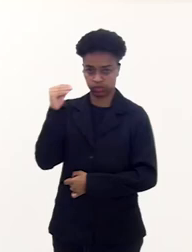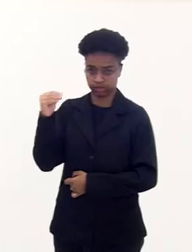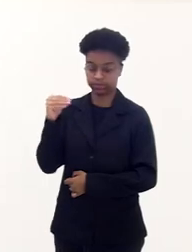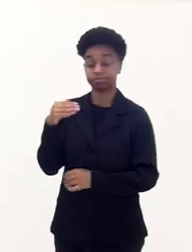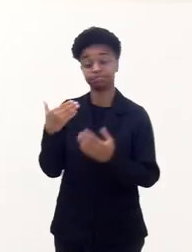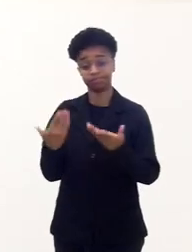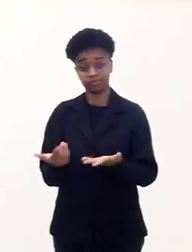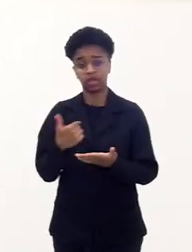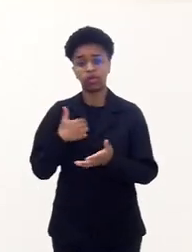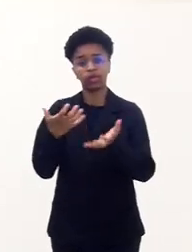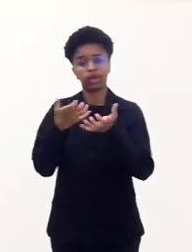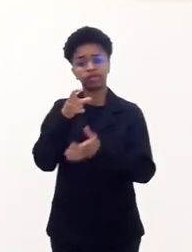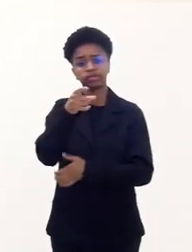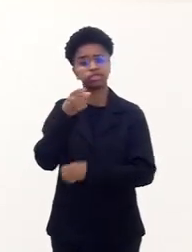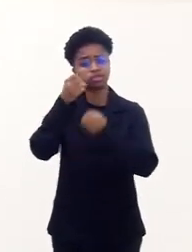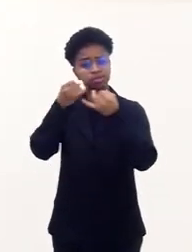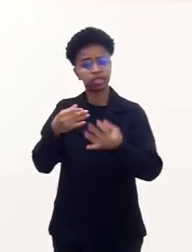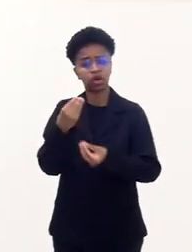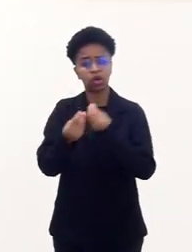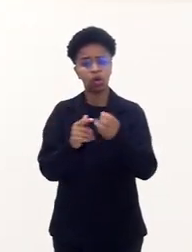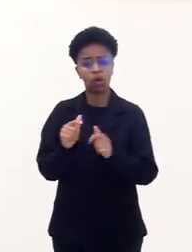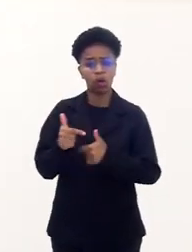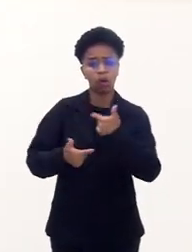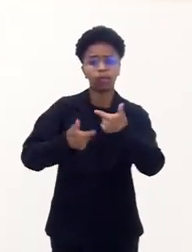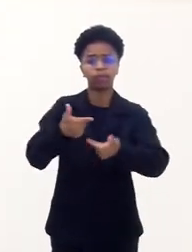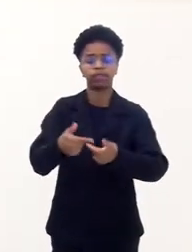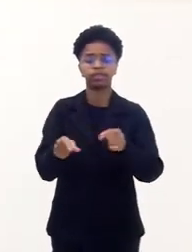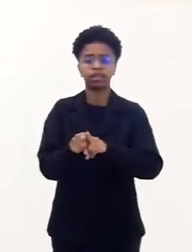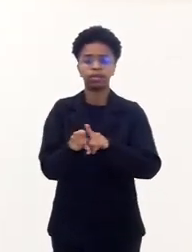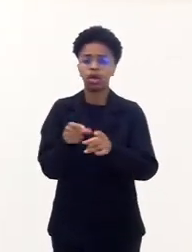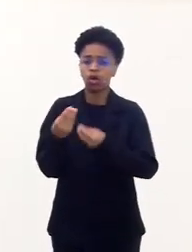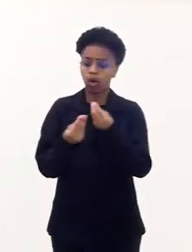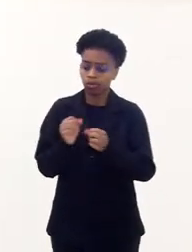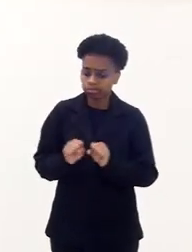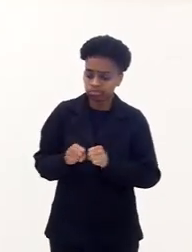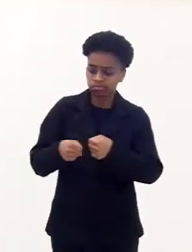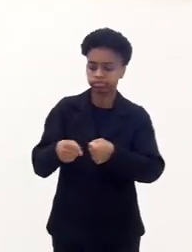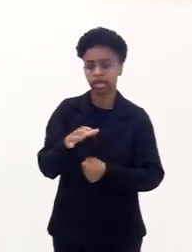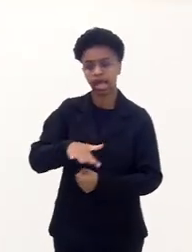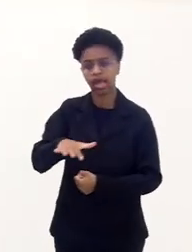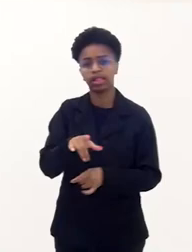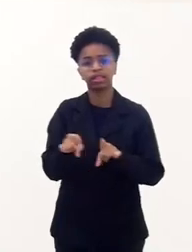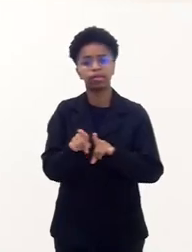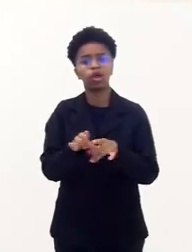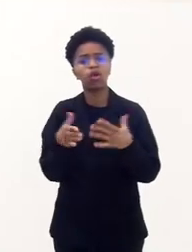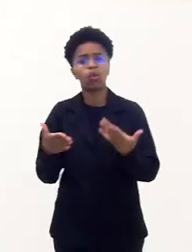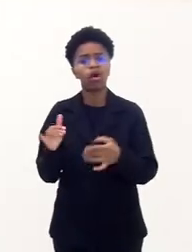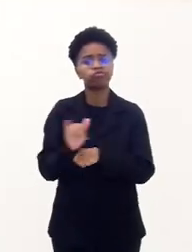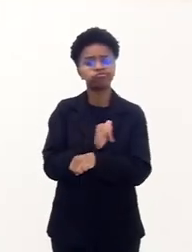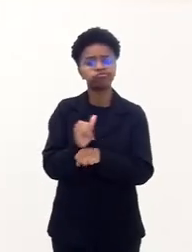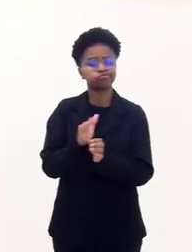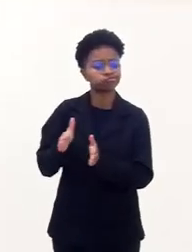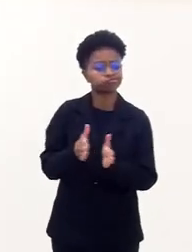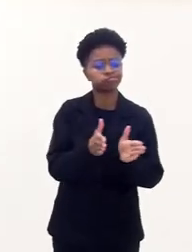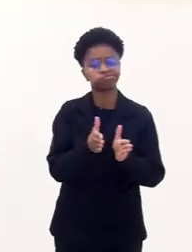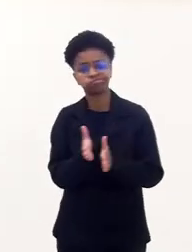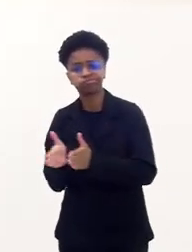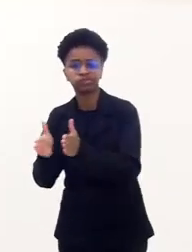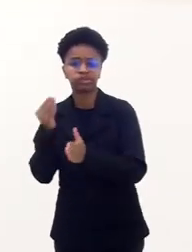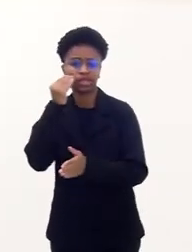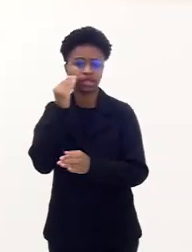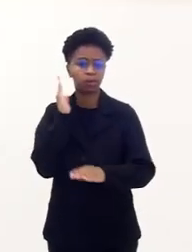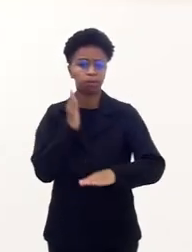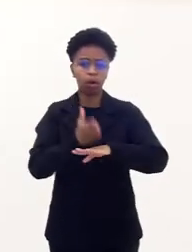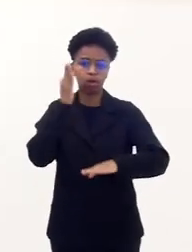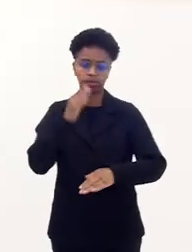adolescentes queria que você falasse um pouquinho sobre o teu trabalho o quanto você dedicou a isso e quais caminhos a serem seguidos no enfrentamento